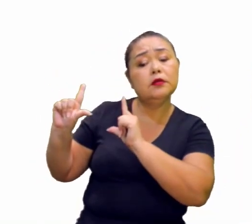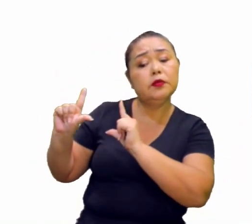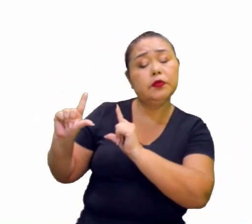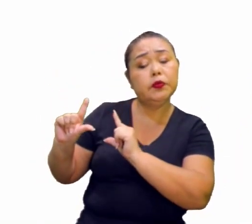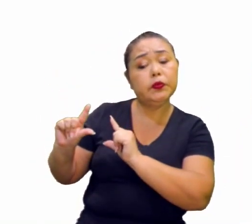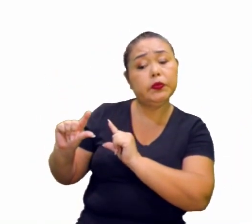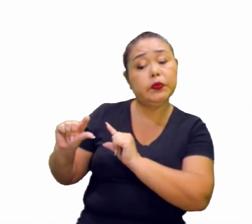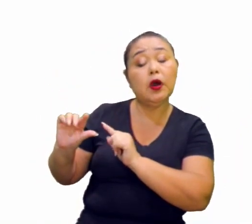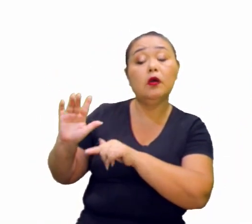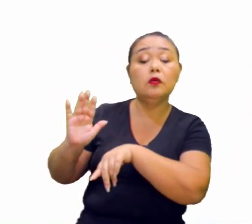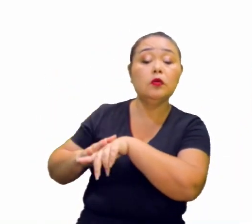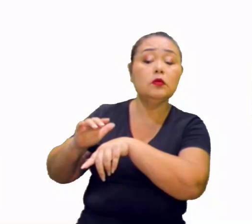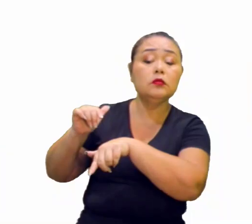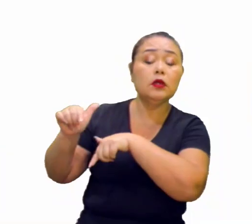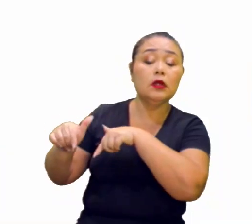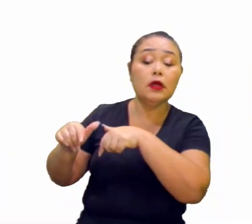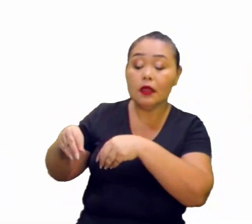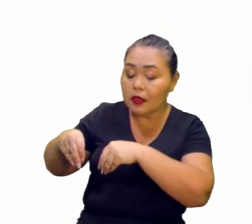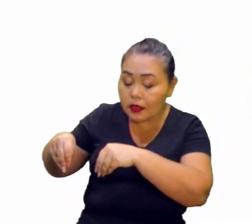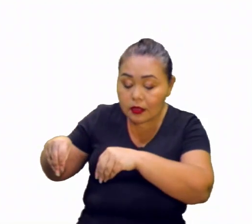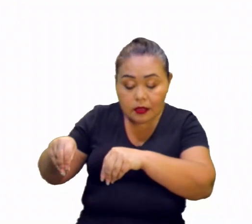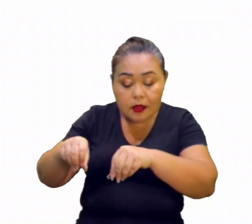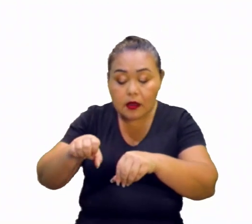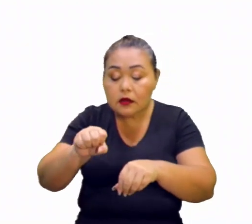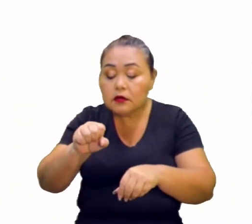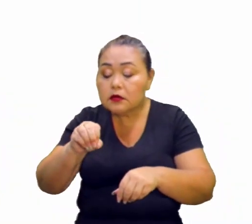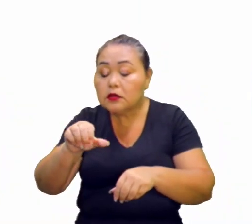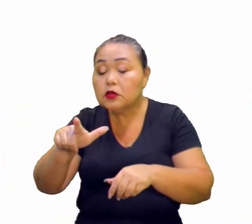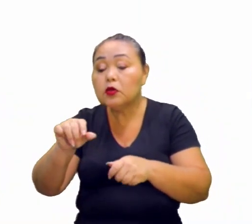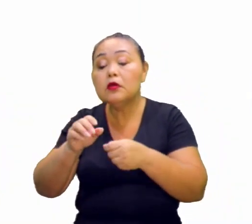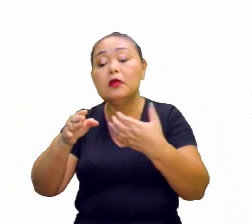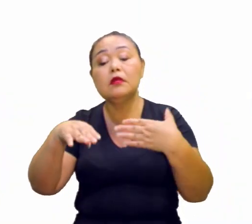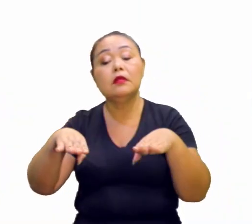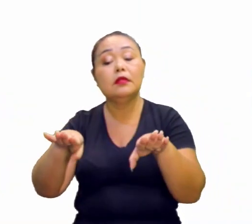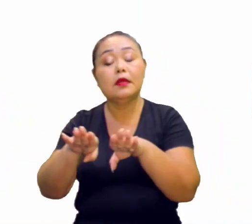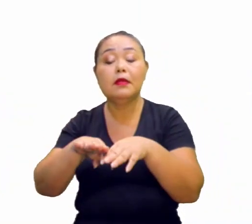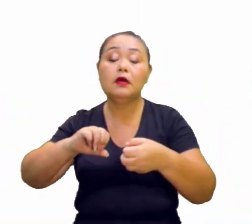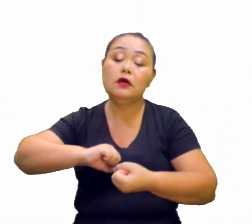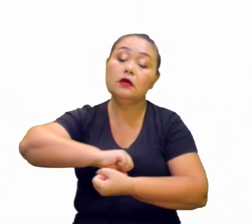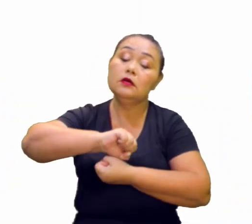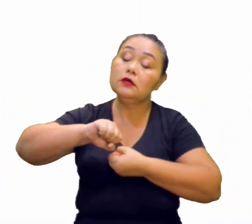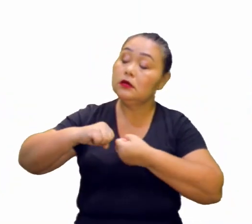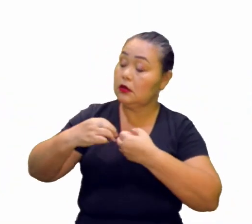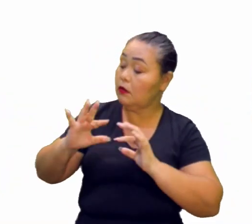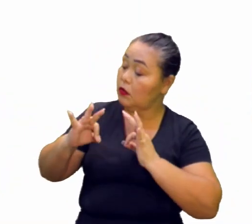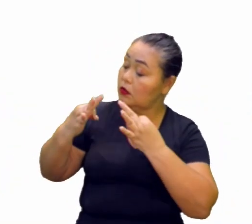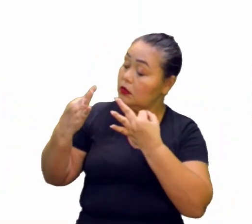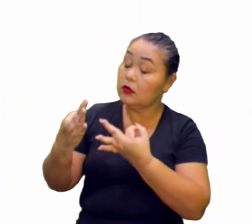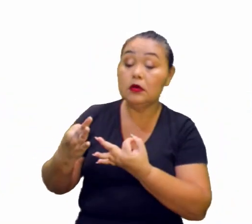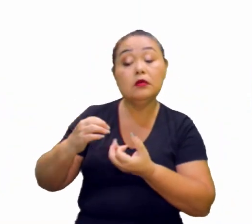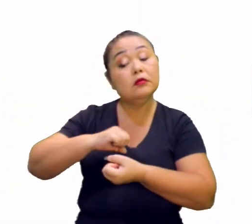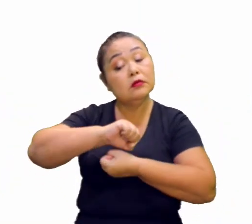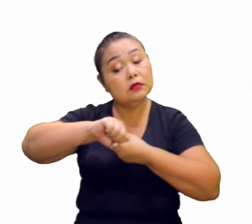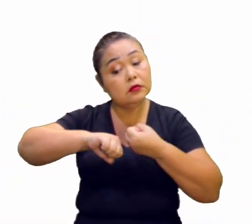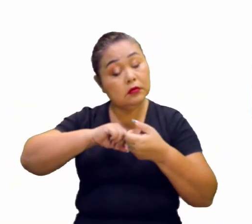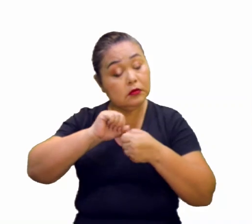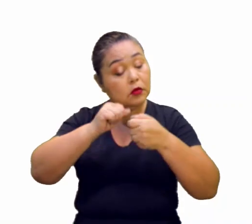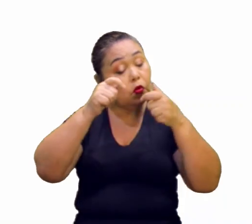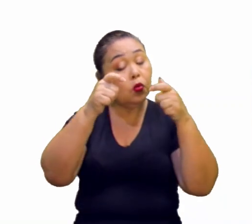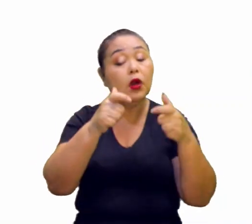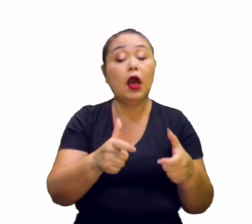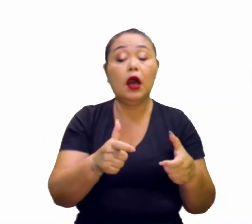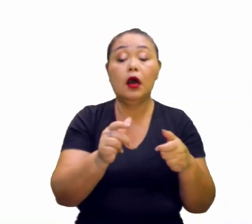ou trabalhar com a terra, com o solo, também sustentar a sua família, se sustentar naquela